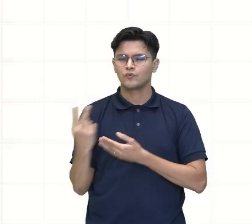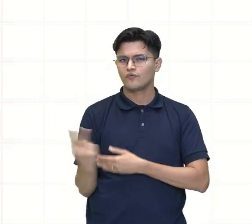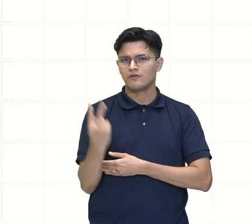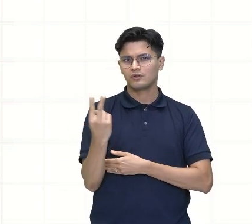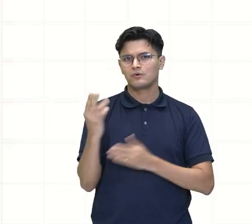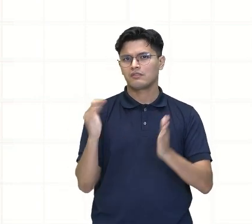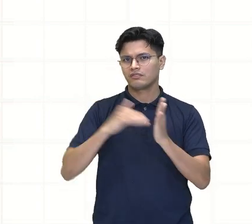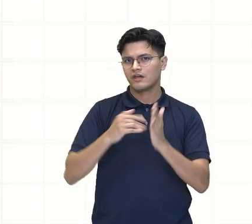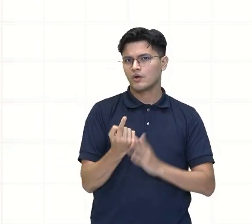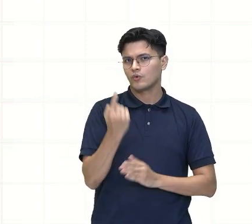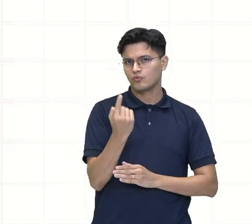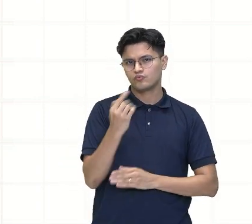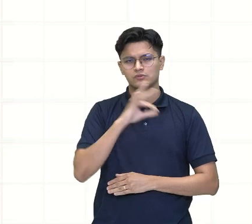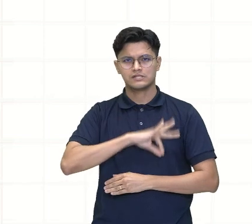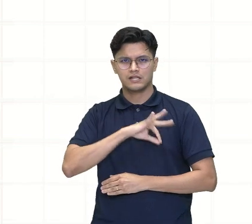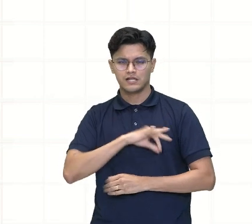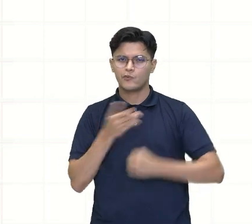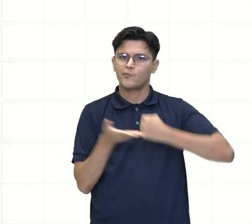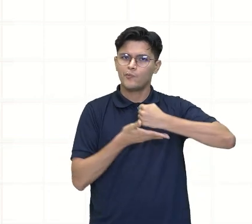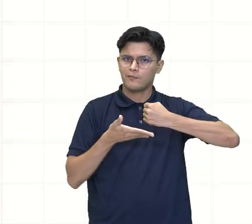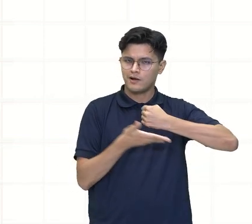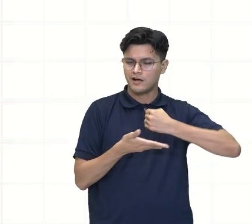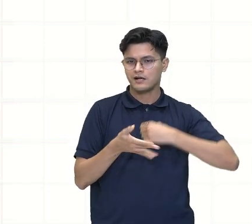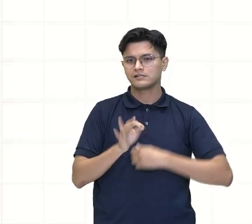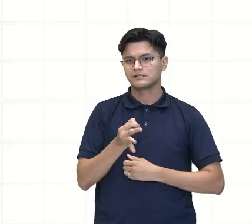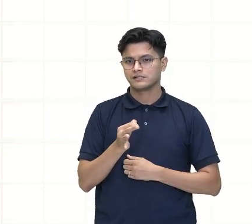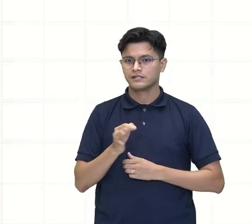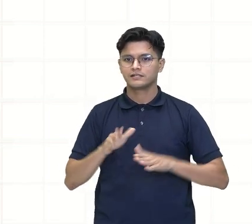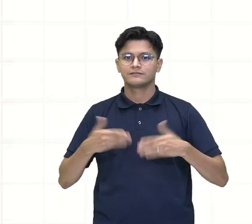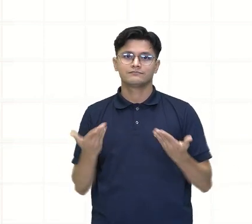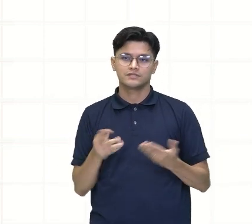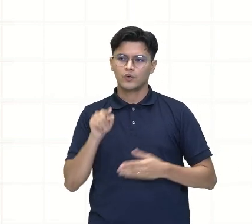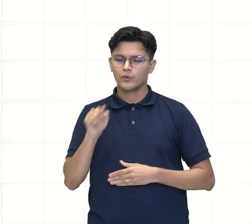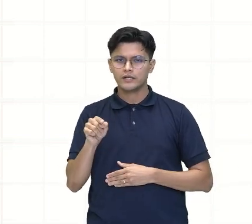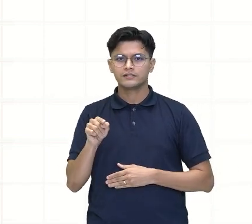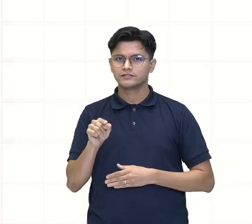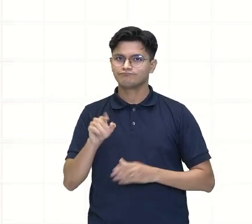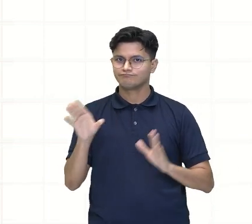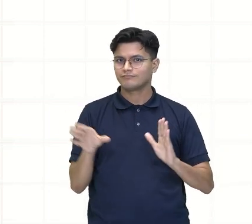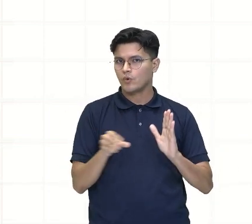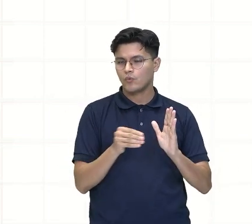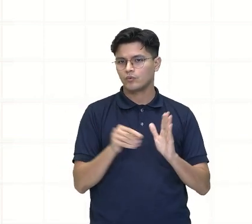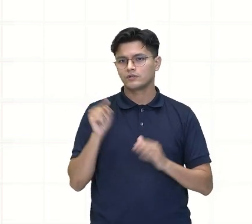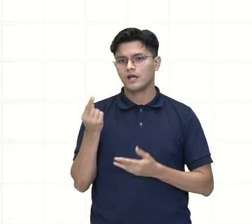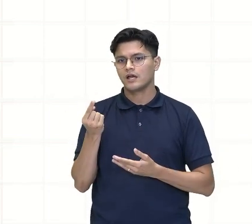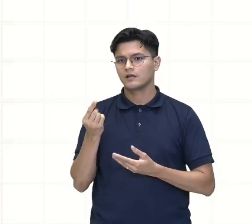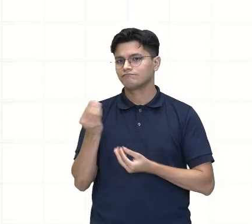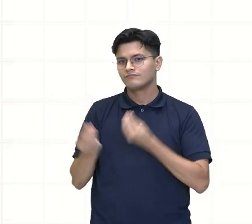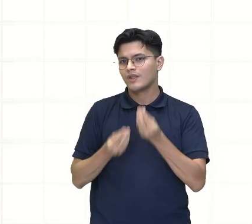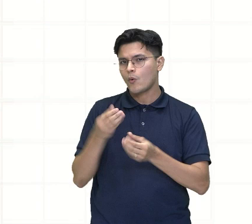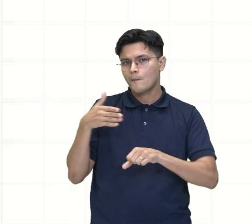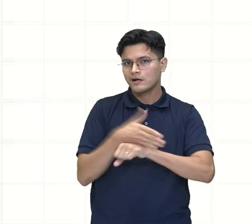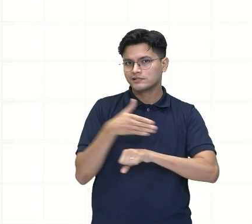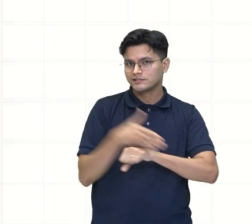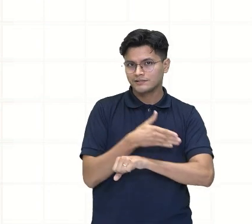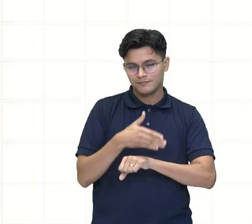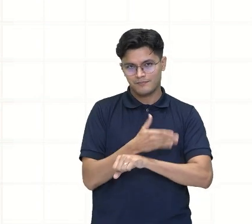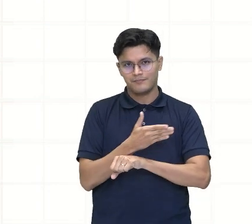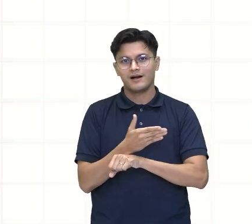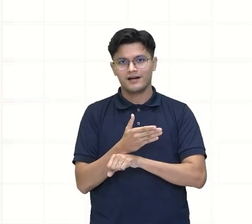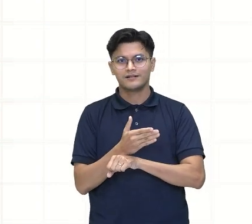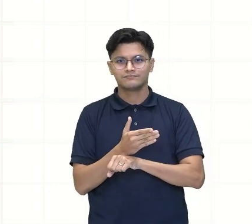que são os benefícios do governo. Então, elas não foram inseridas nessa concentração de renda. E aí, no gráfico, revela que 78%